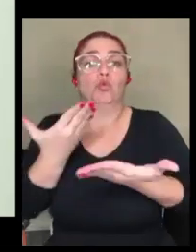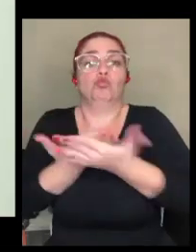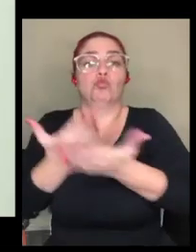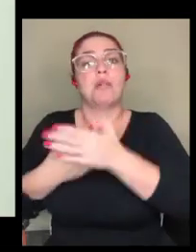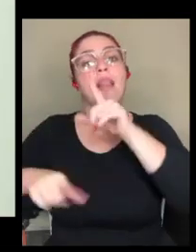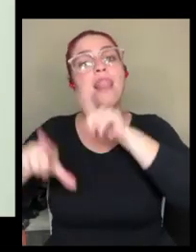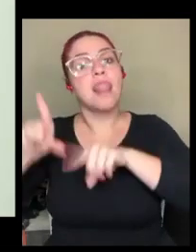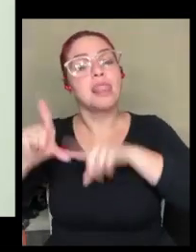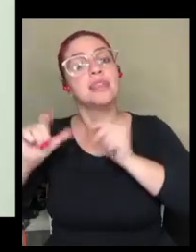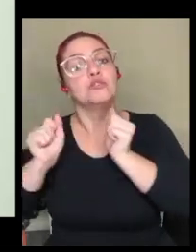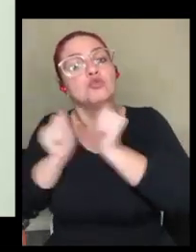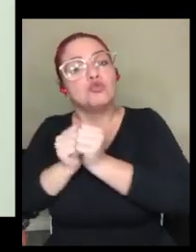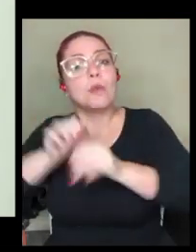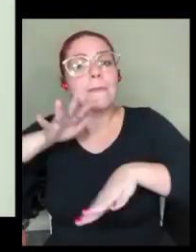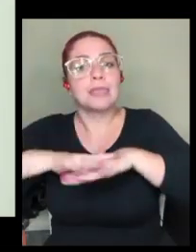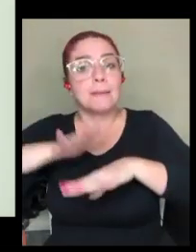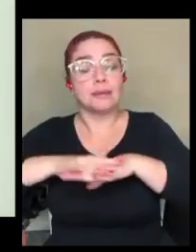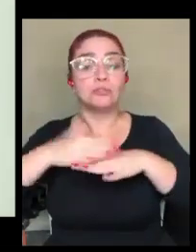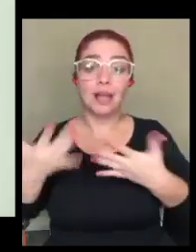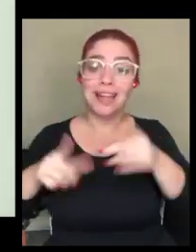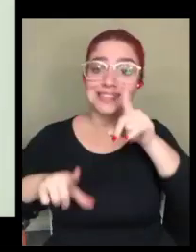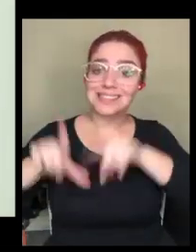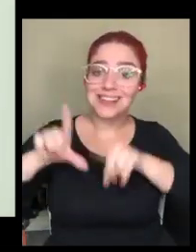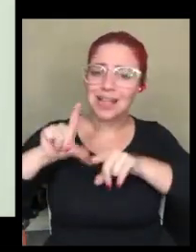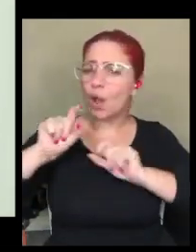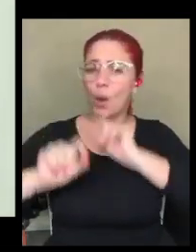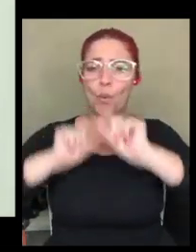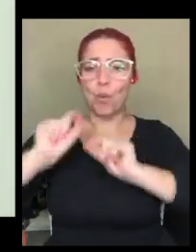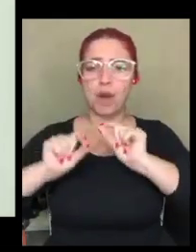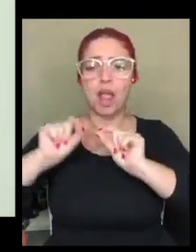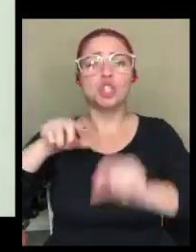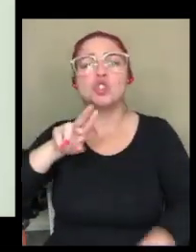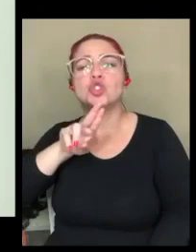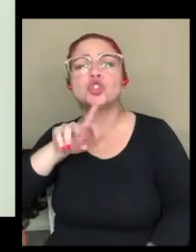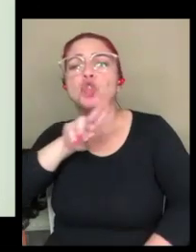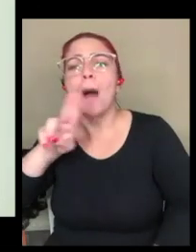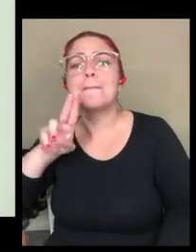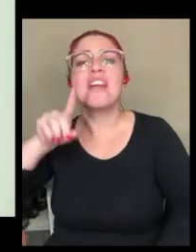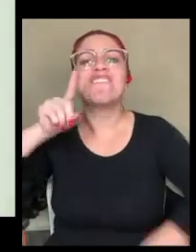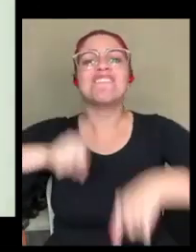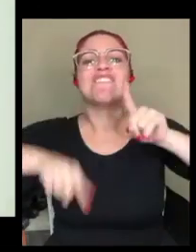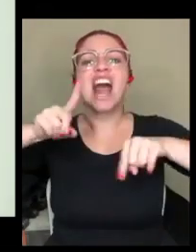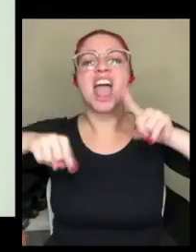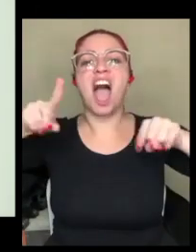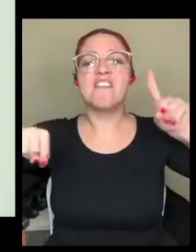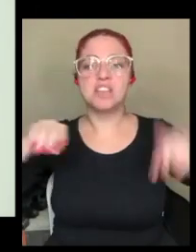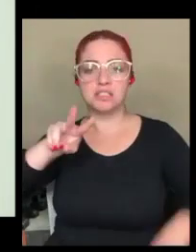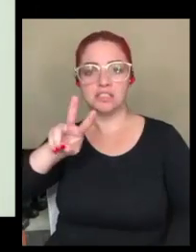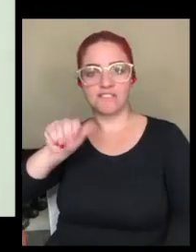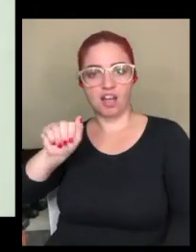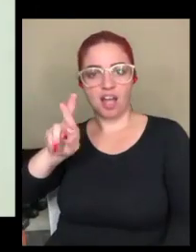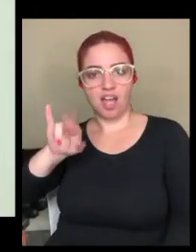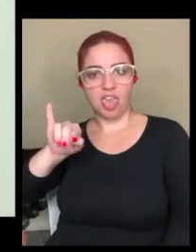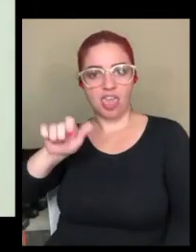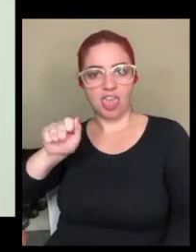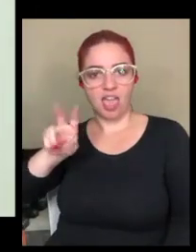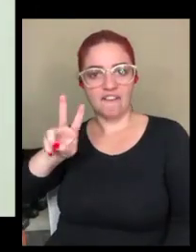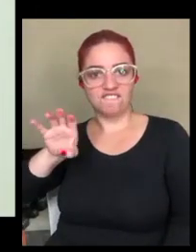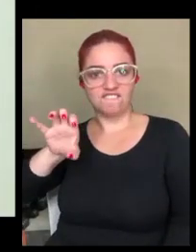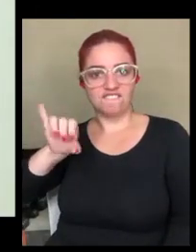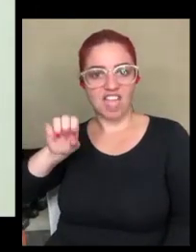as letras na matemática. E essas letras, elas são chamadas de variáveis, porque elas podem assumir